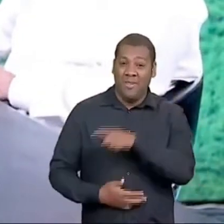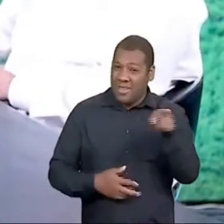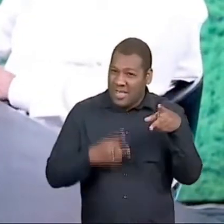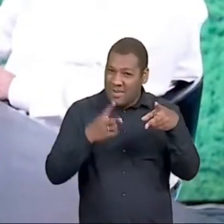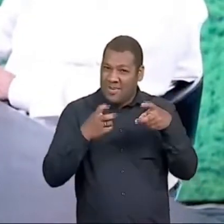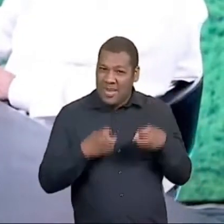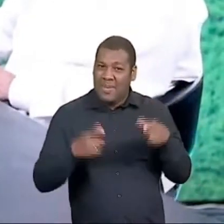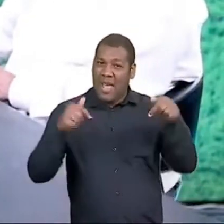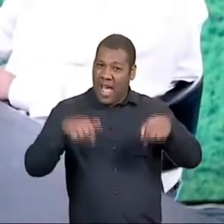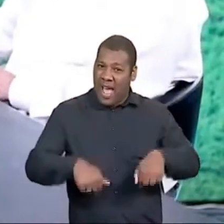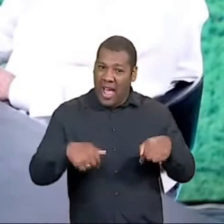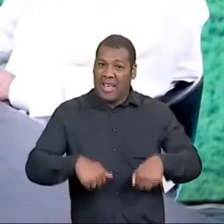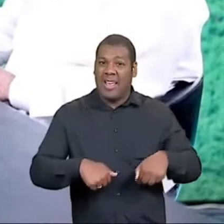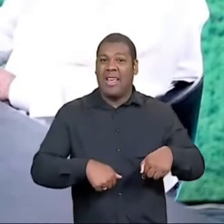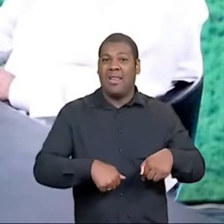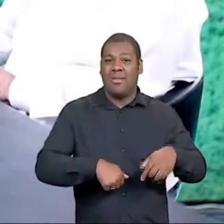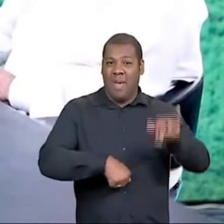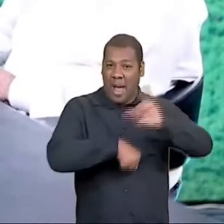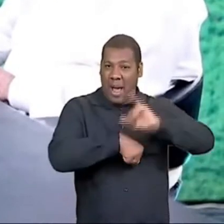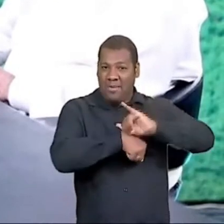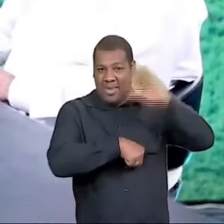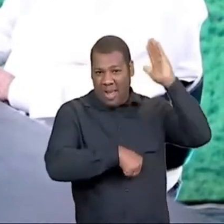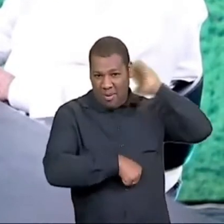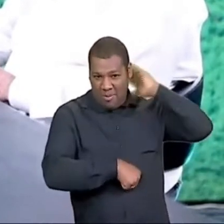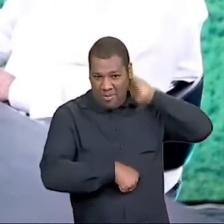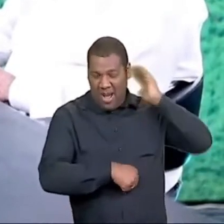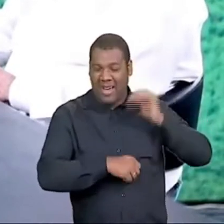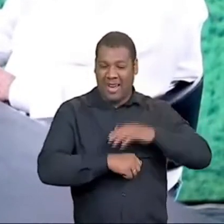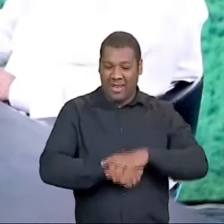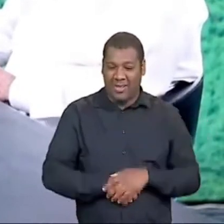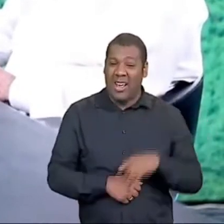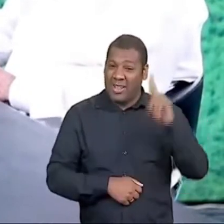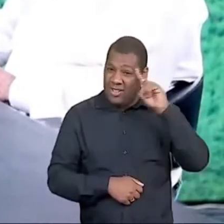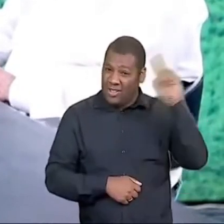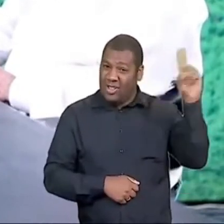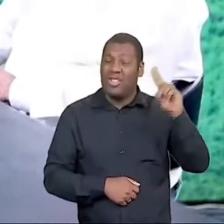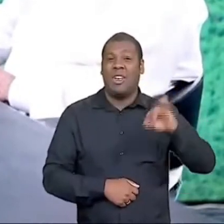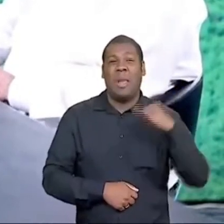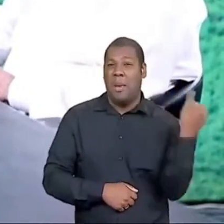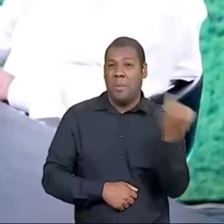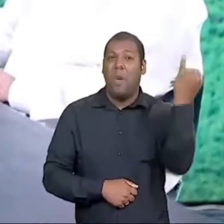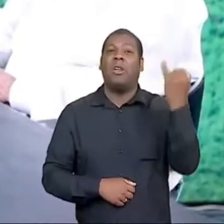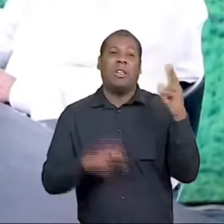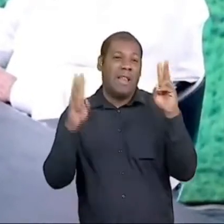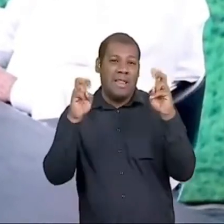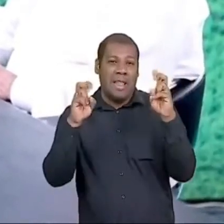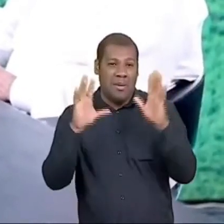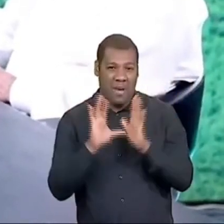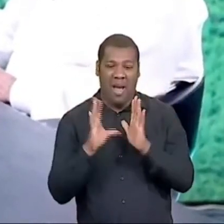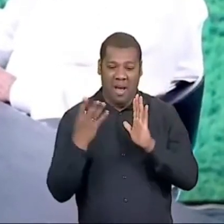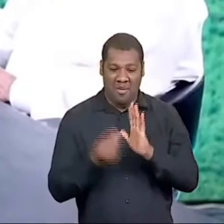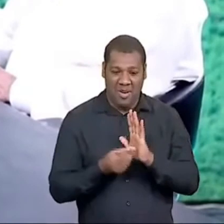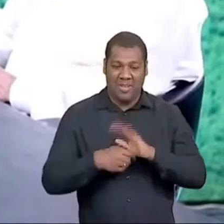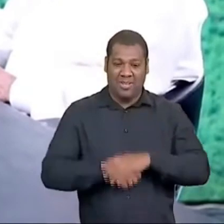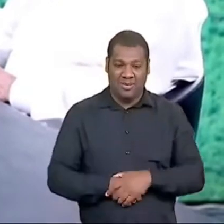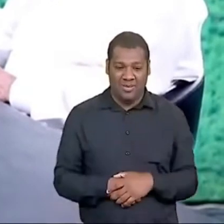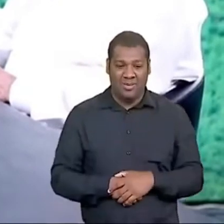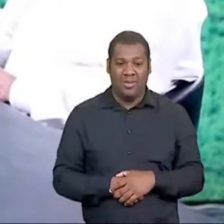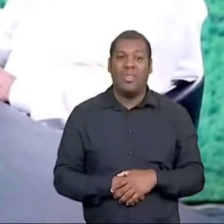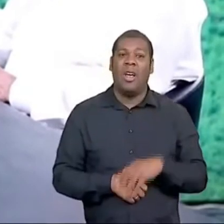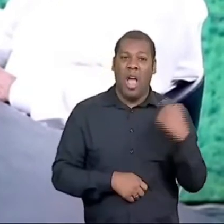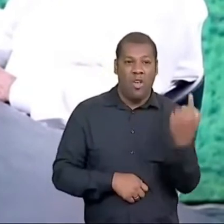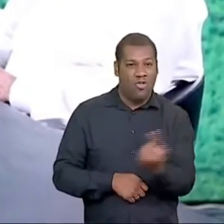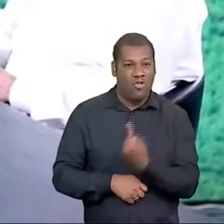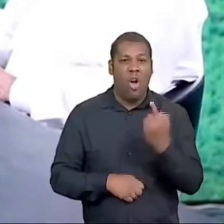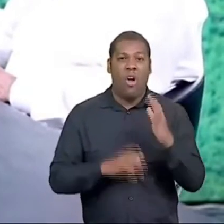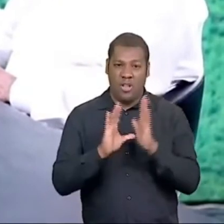no Pará, para um encontro histórico de importância amazônica, não simplesmente para nós, na Amazônia, no Brasil, na